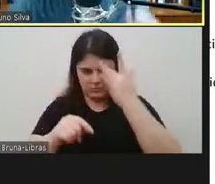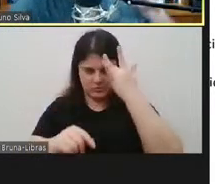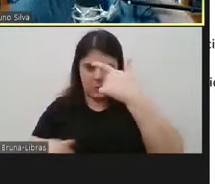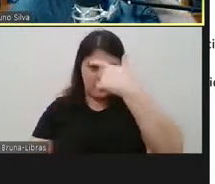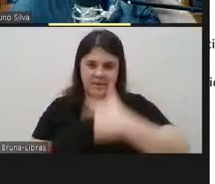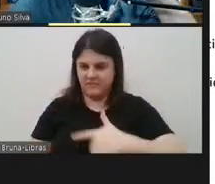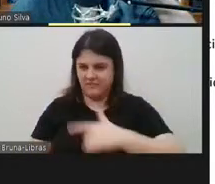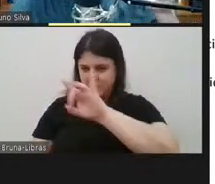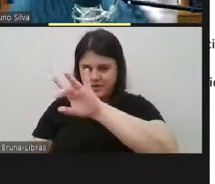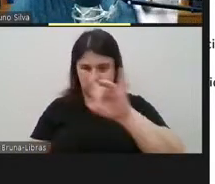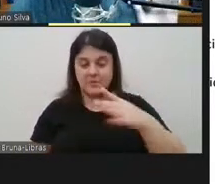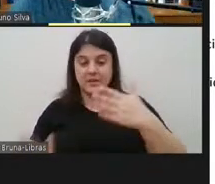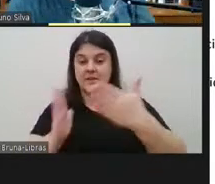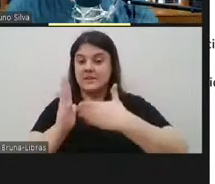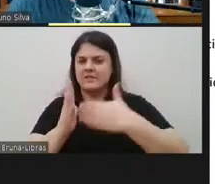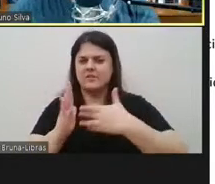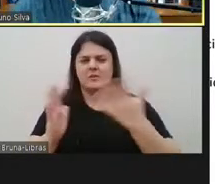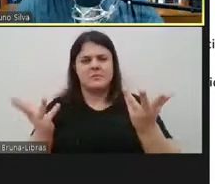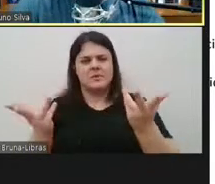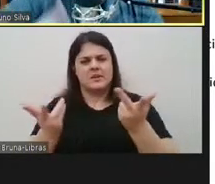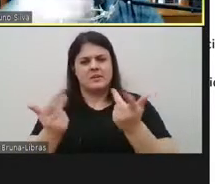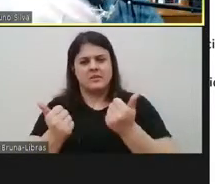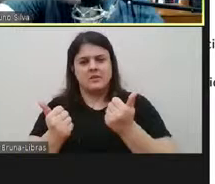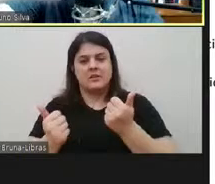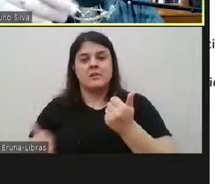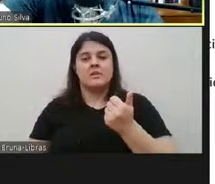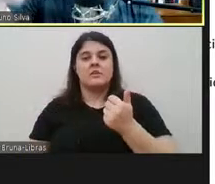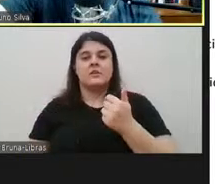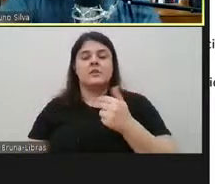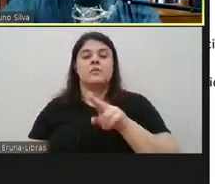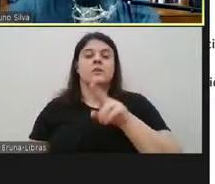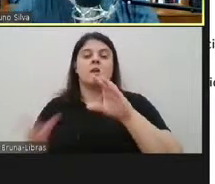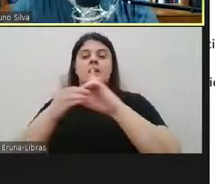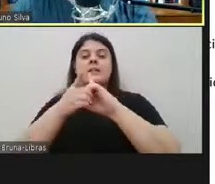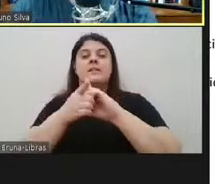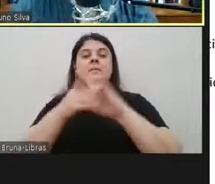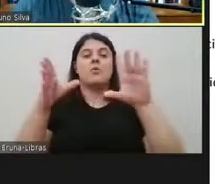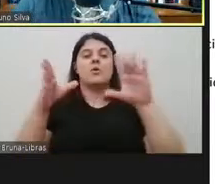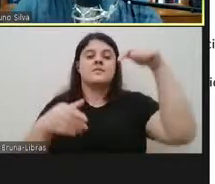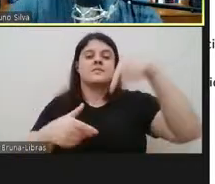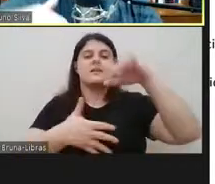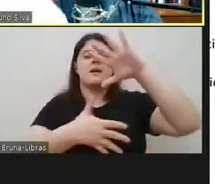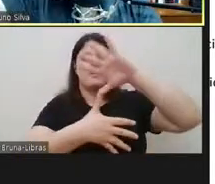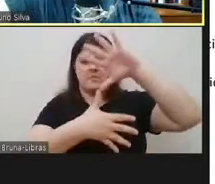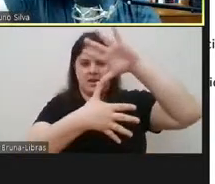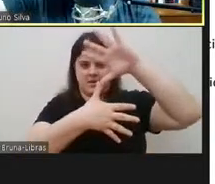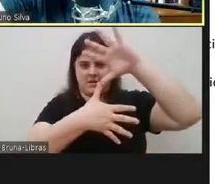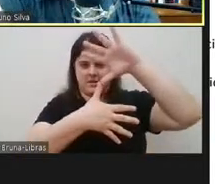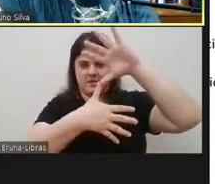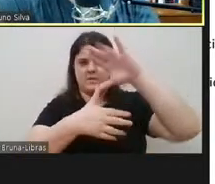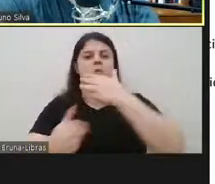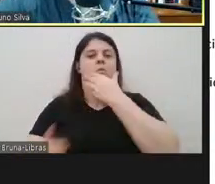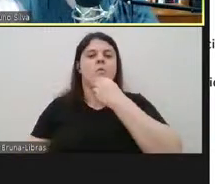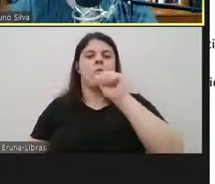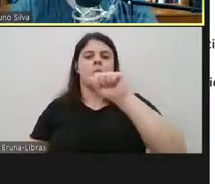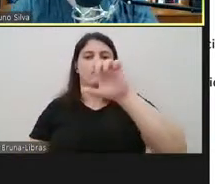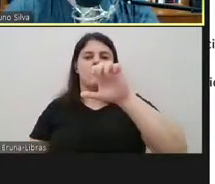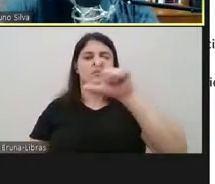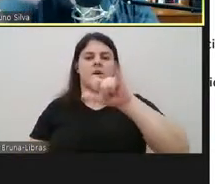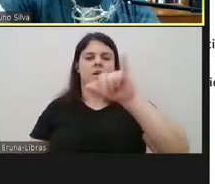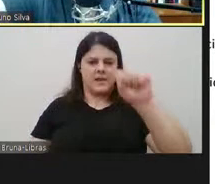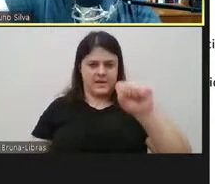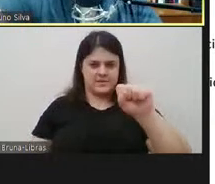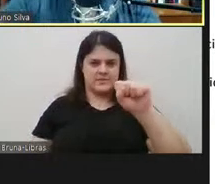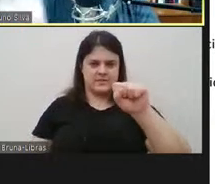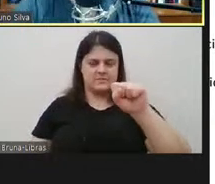perfil de toda a turma vai ser um livro que é fantástico é um livro chamado a democracia na América e o chamado Alexis de tocqueville